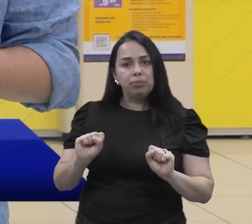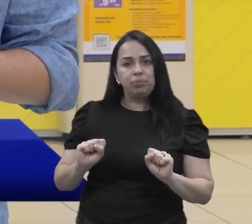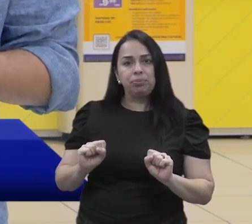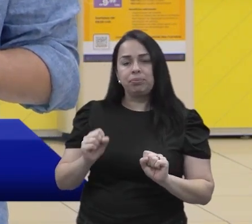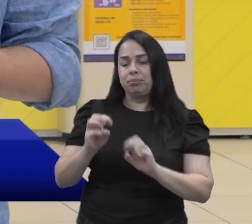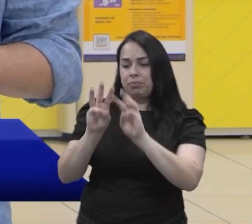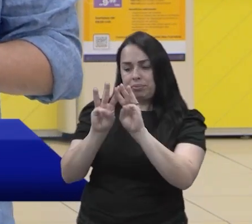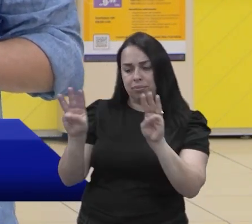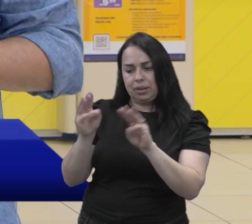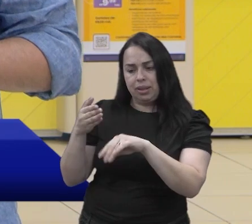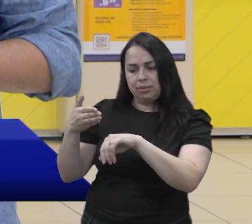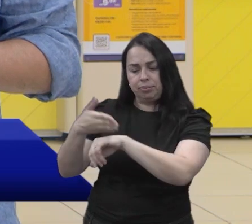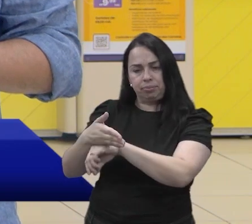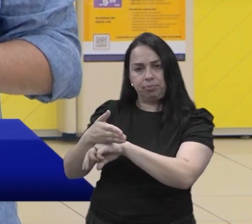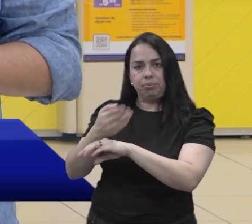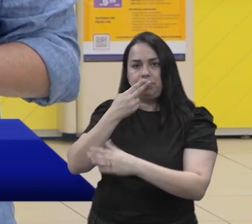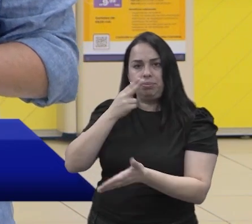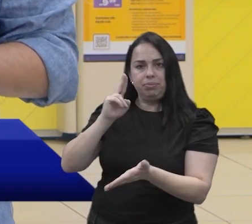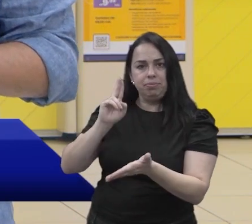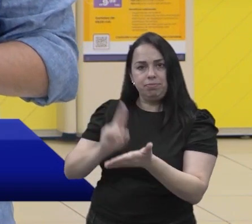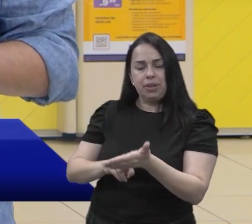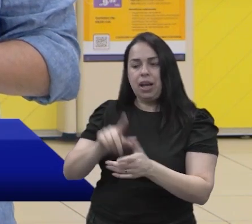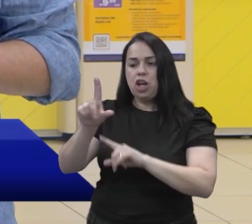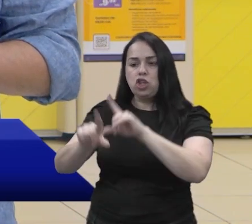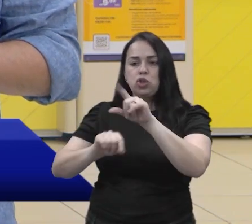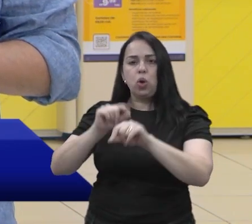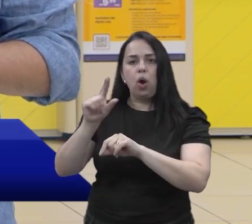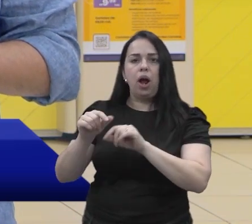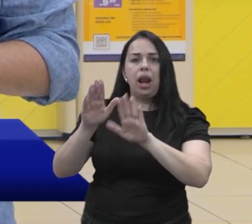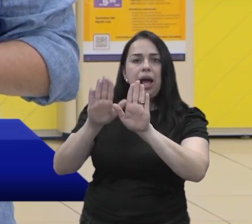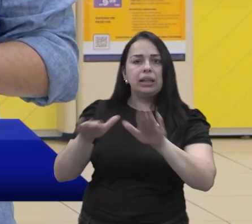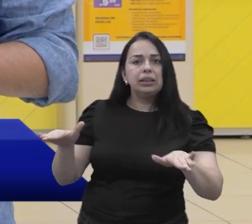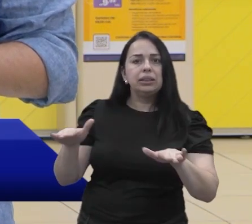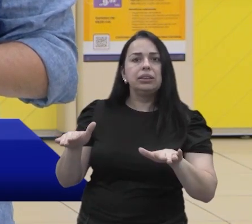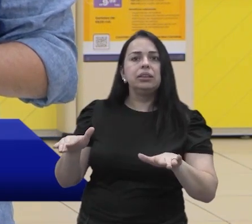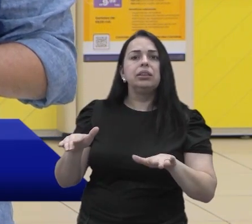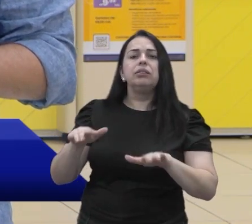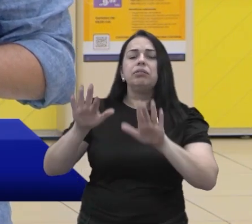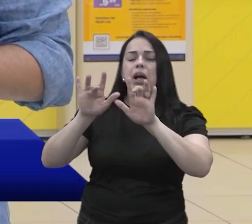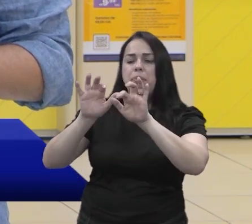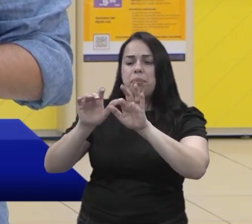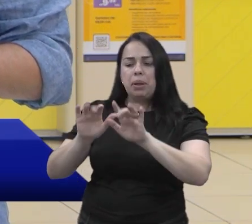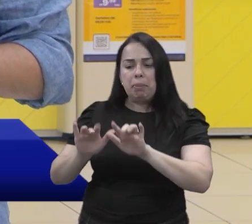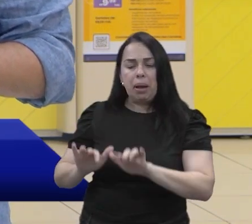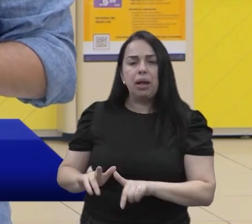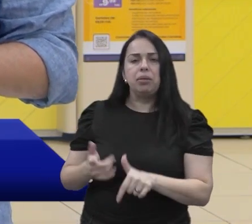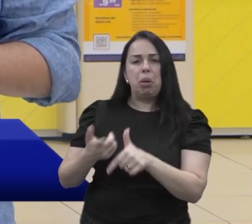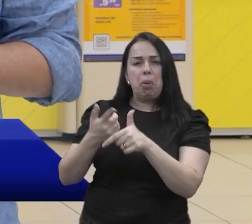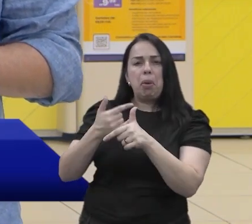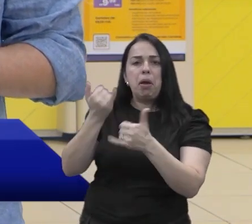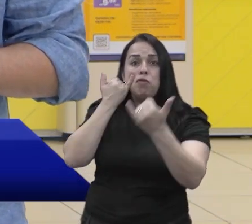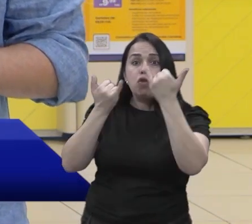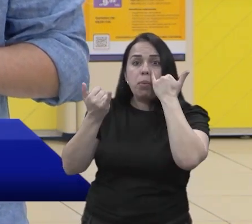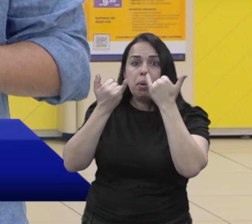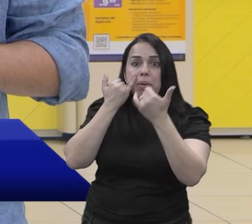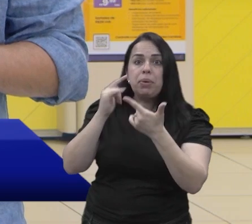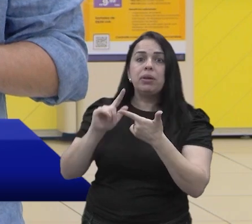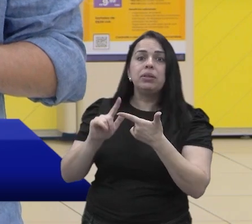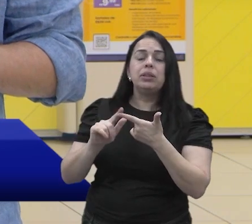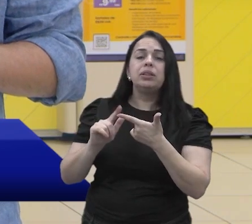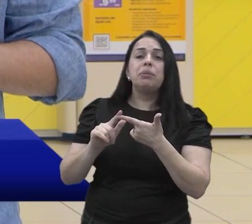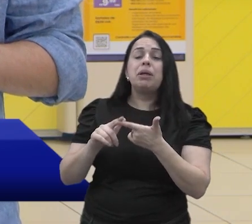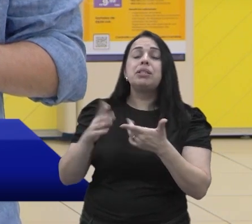como padrinhos e madrinhas, né, as pessoas que colaboram de alguma forma, e a adoção pode ser feita pelo site